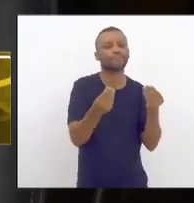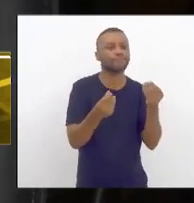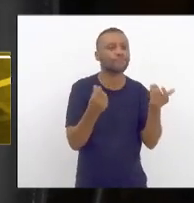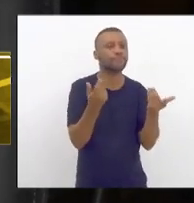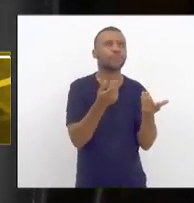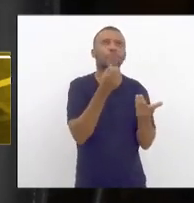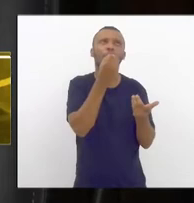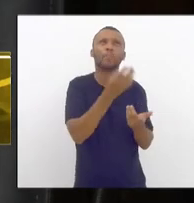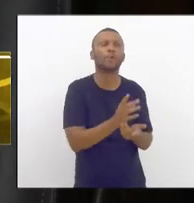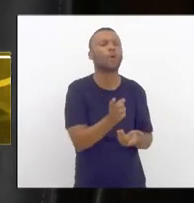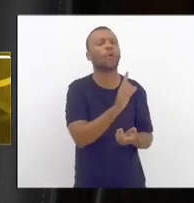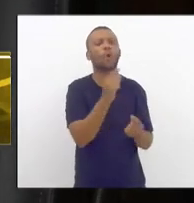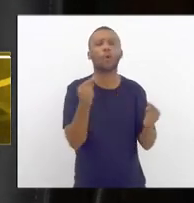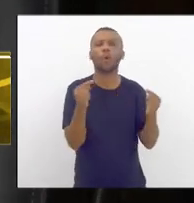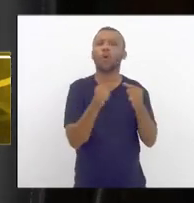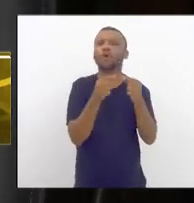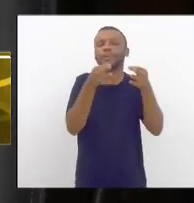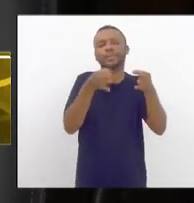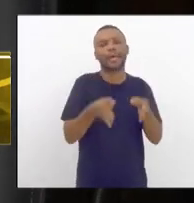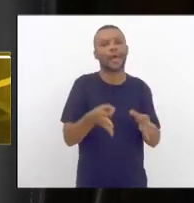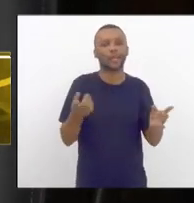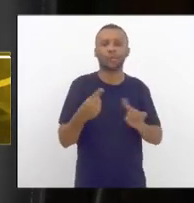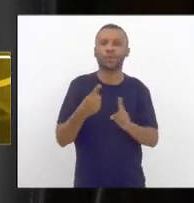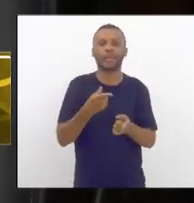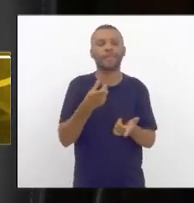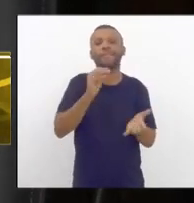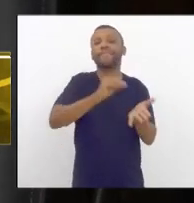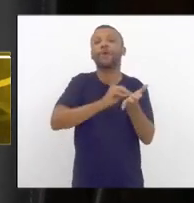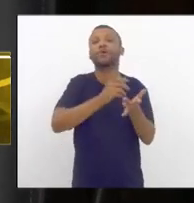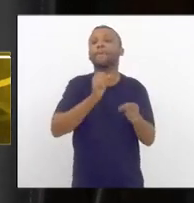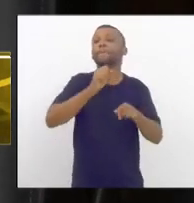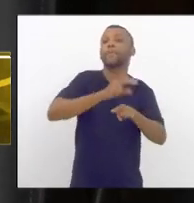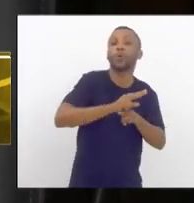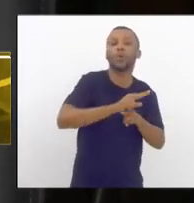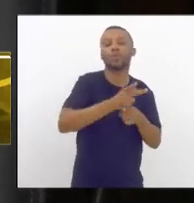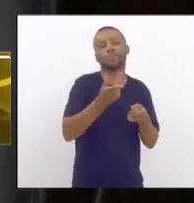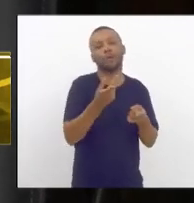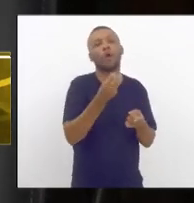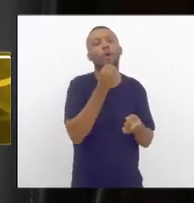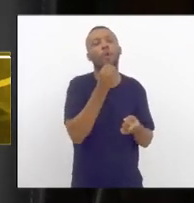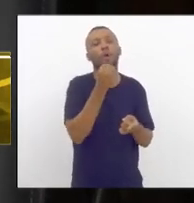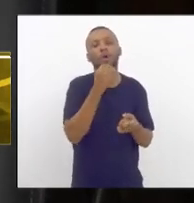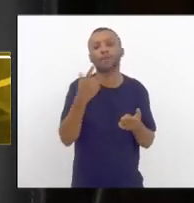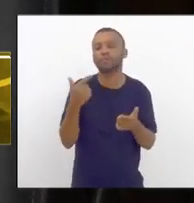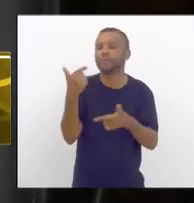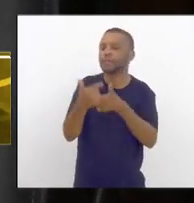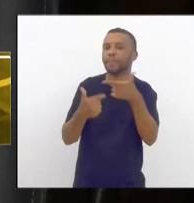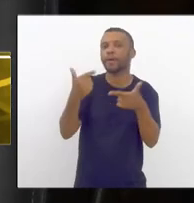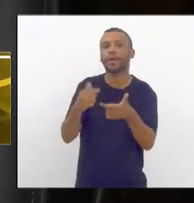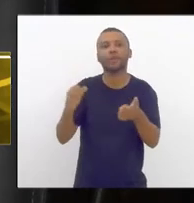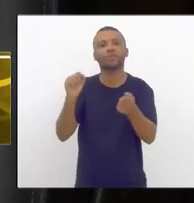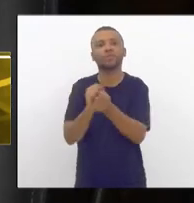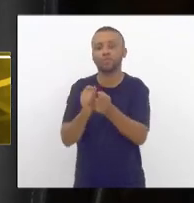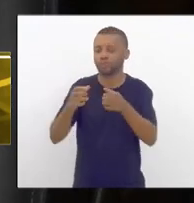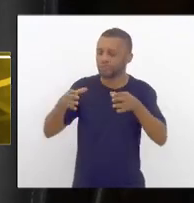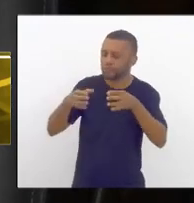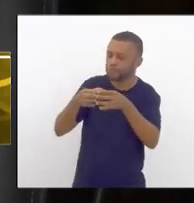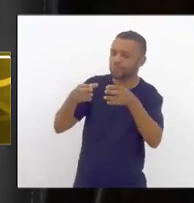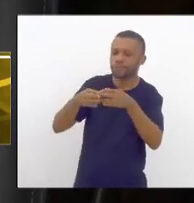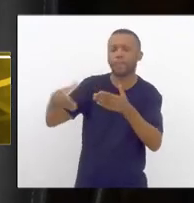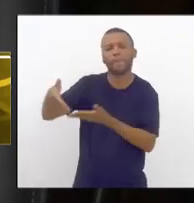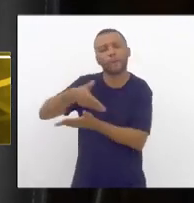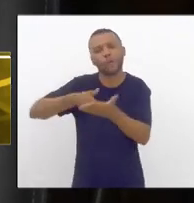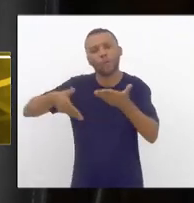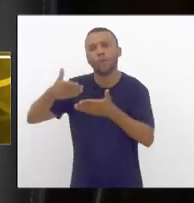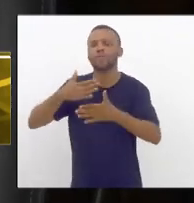agradáveis ou corretos então conviver com Fernando trabalharmos juntos é sempre foi para mim